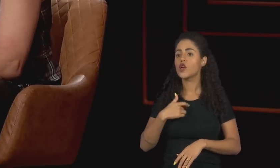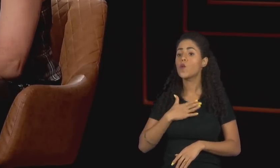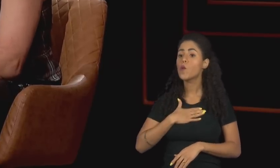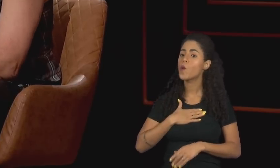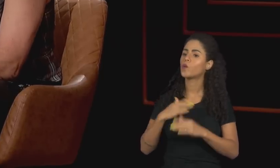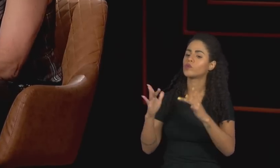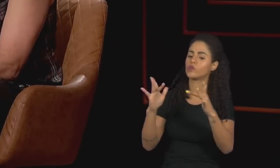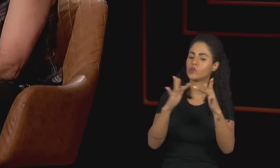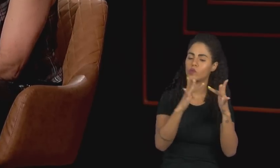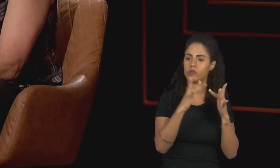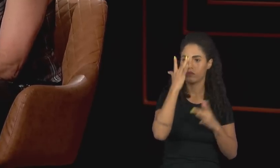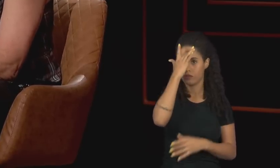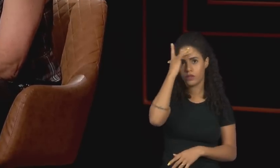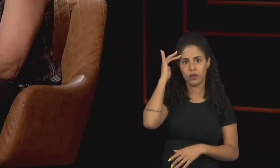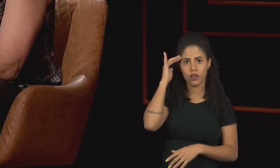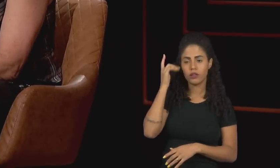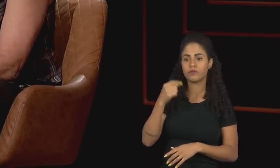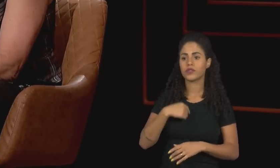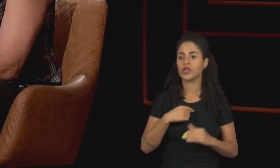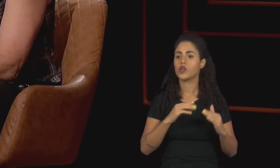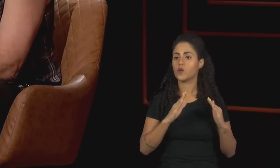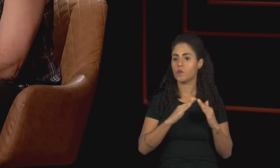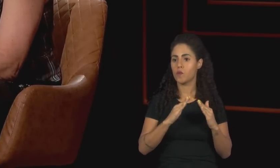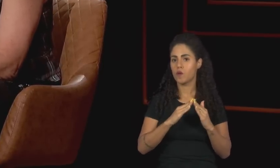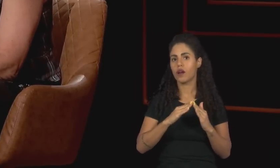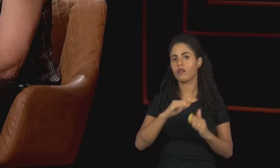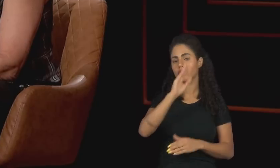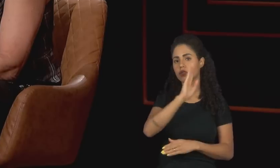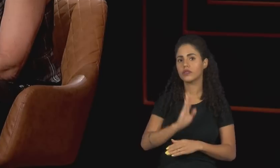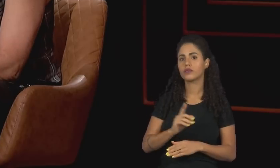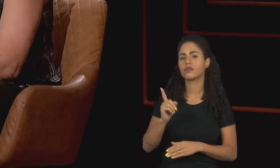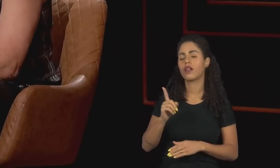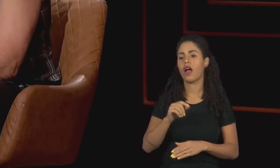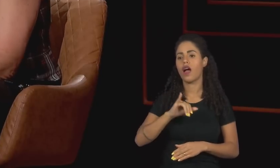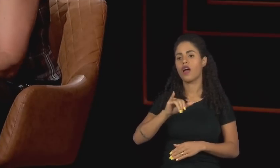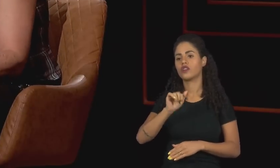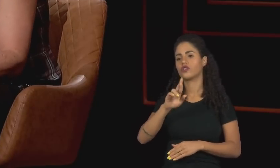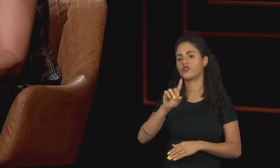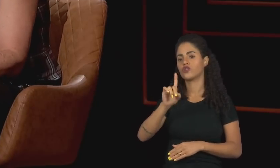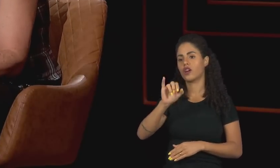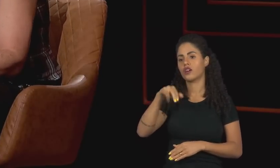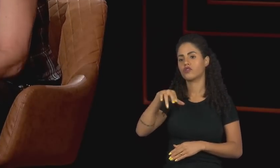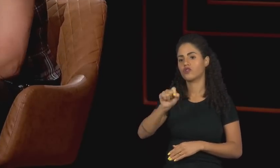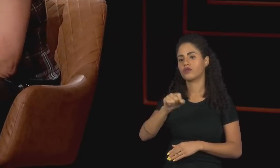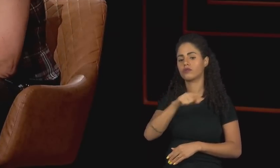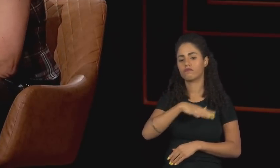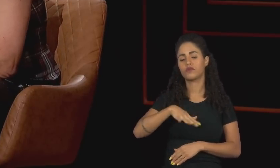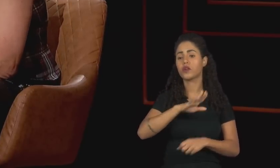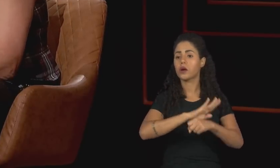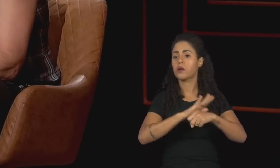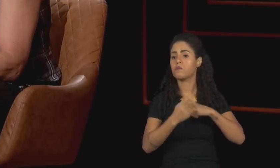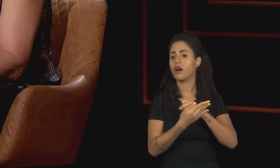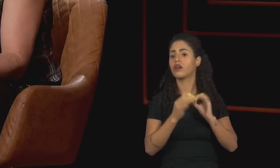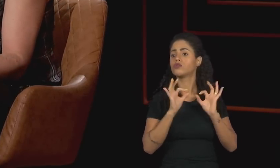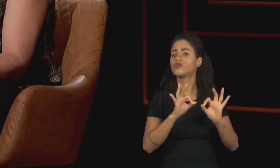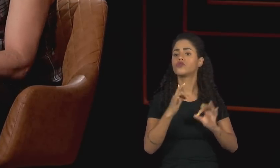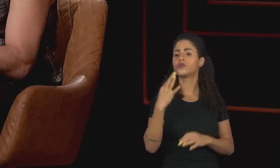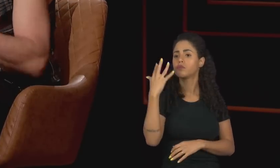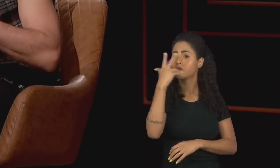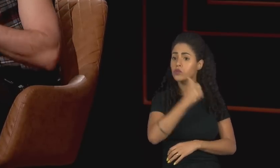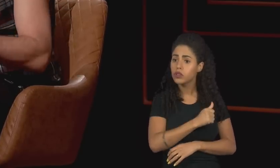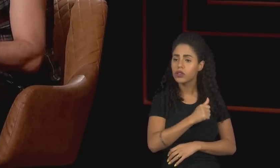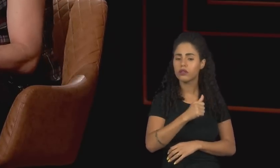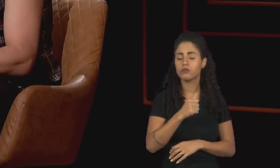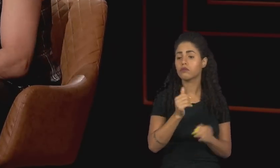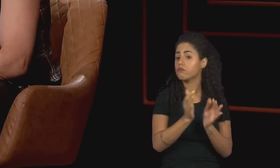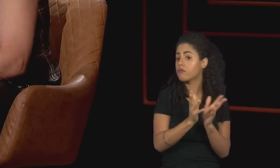pessoas, né? Na época que eu morei aqui, quando eu morava aqui no Brasil, nos Estados Unidos, eu morava nos Jardins. Não tem muito o que falar sobre os Jardins. É um lugar maravilhoso, pra você morar